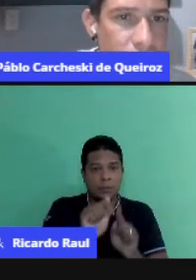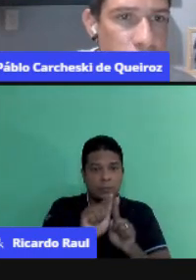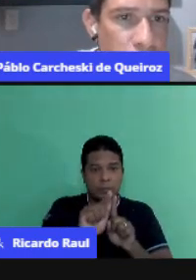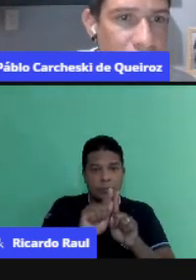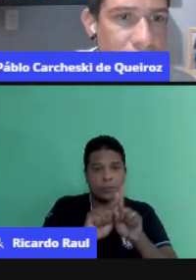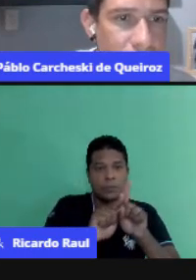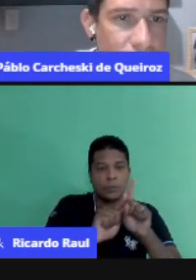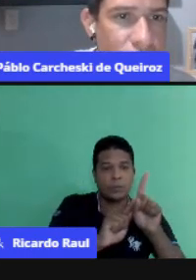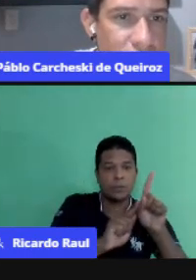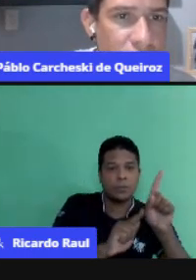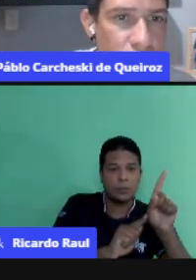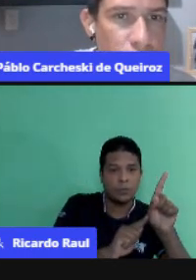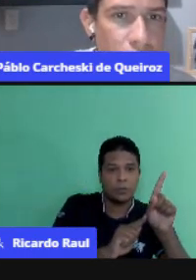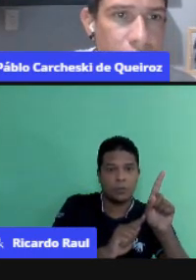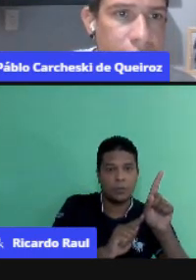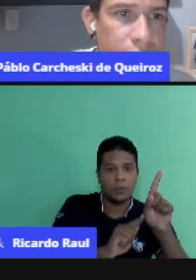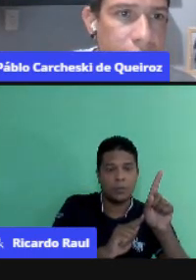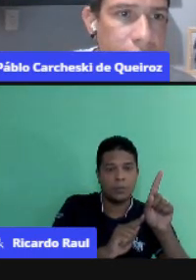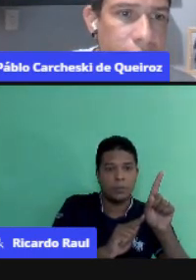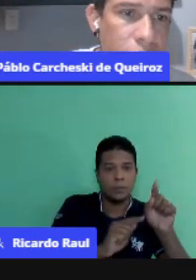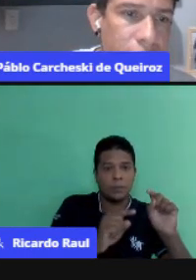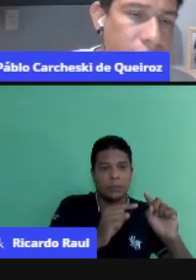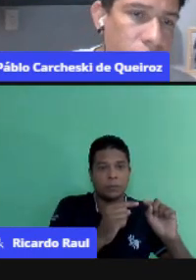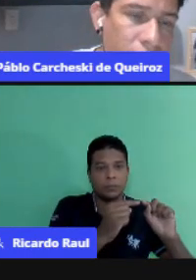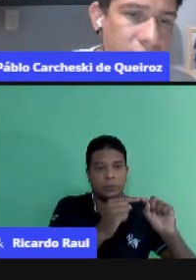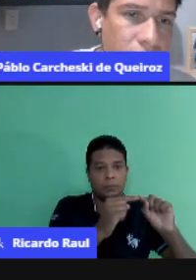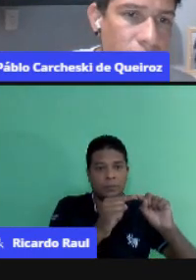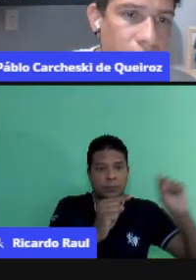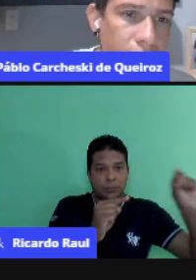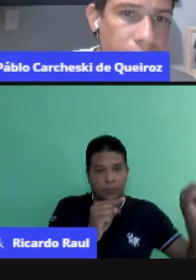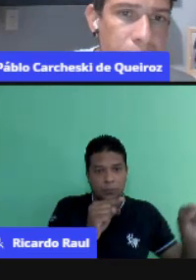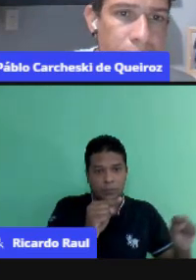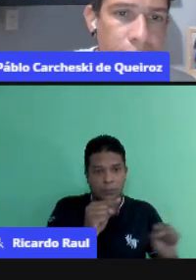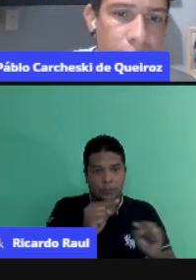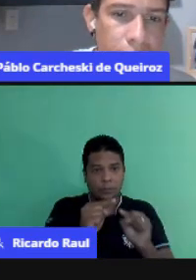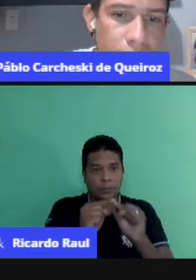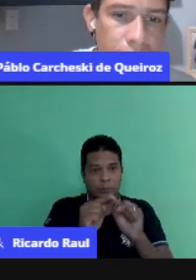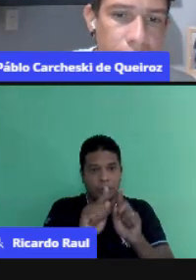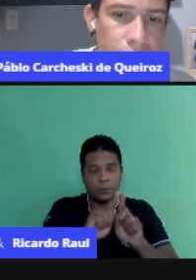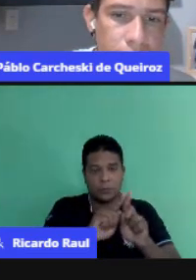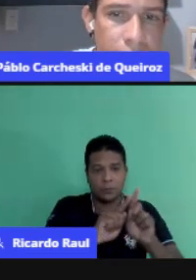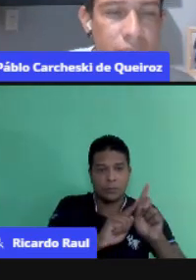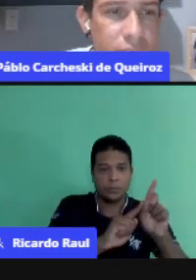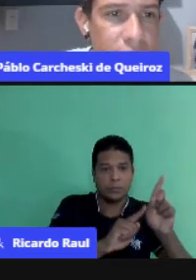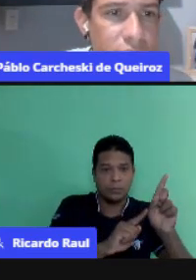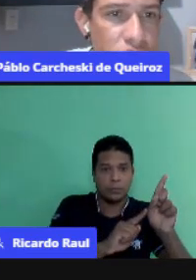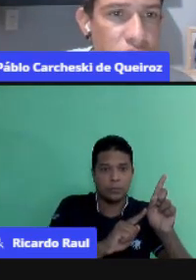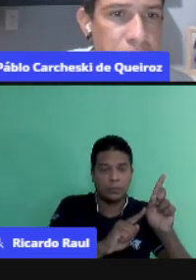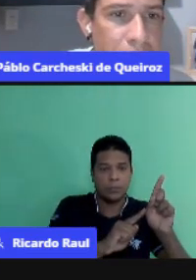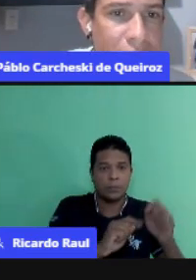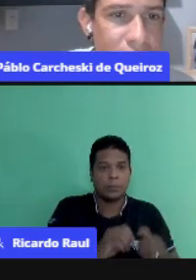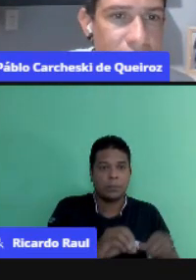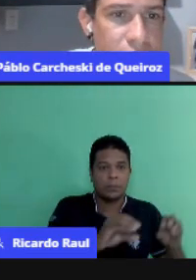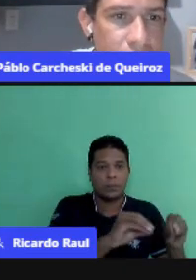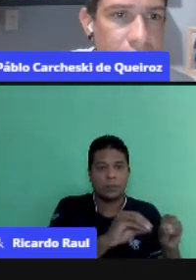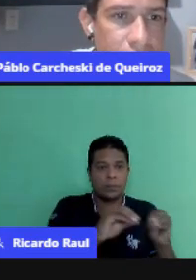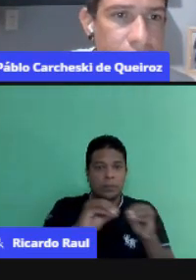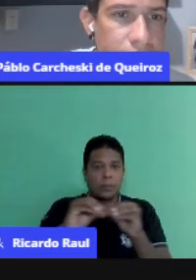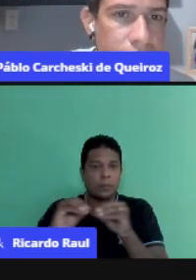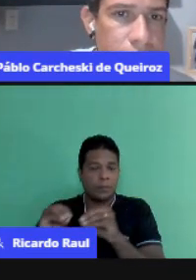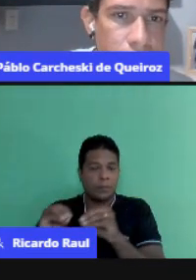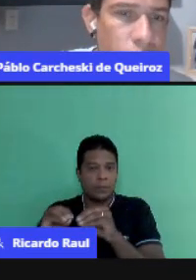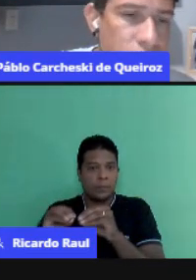lá eu tenho a questão de exportações, né? Com relação à grandeza de massa, né,